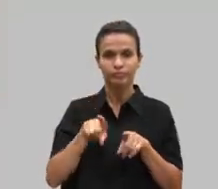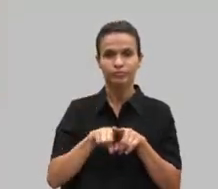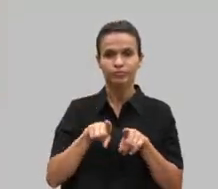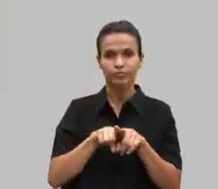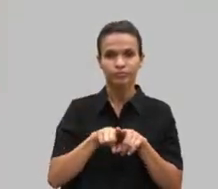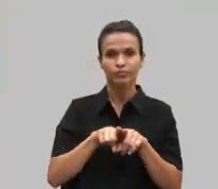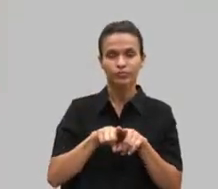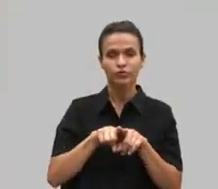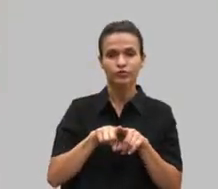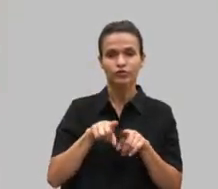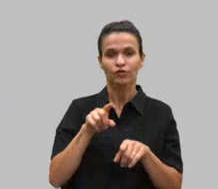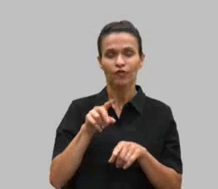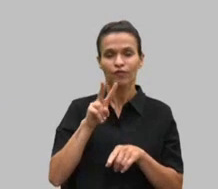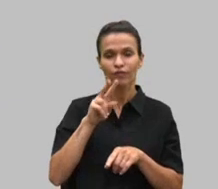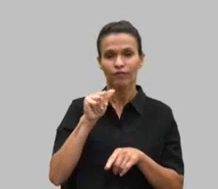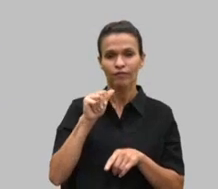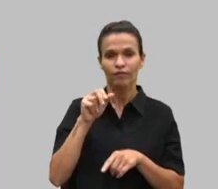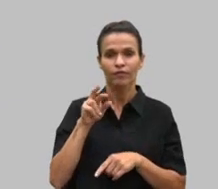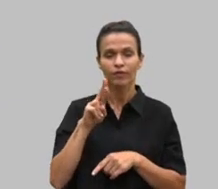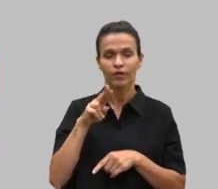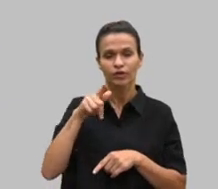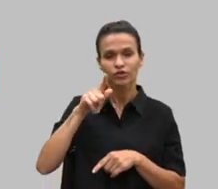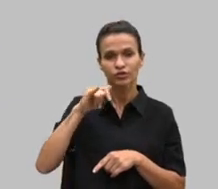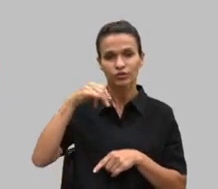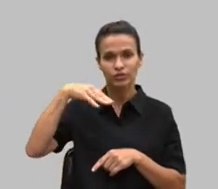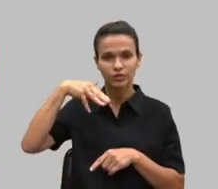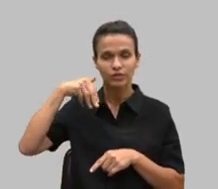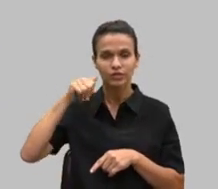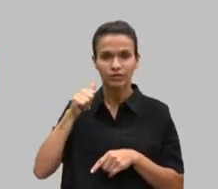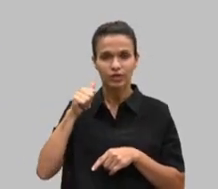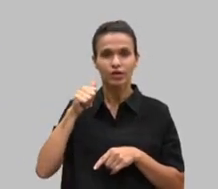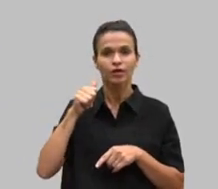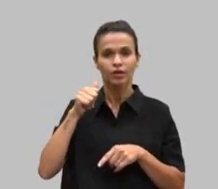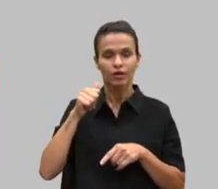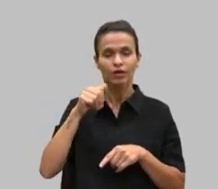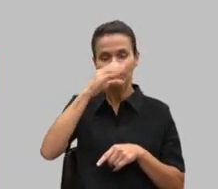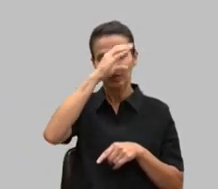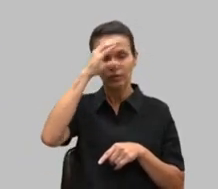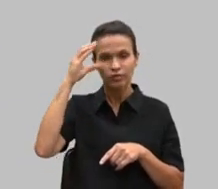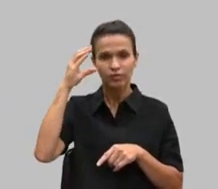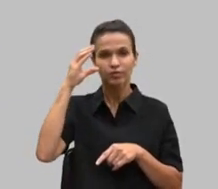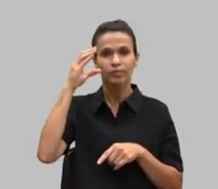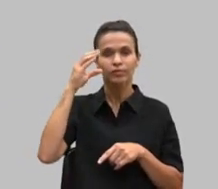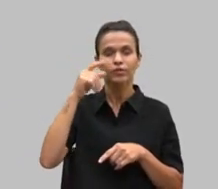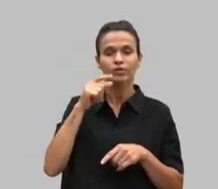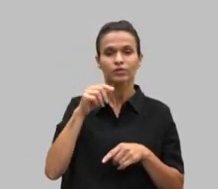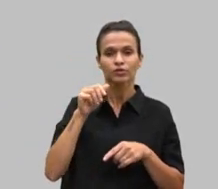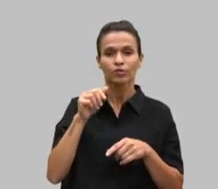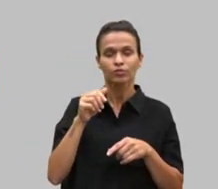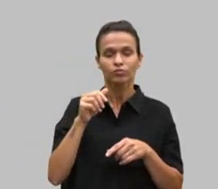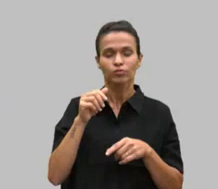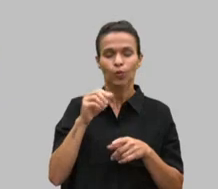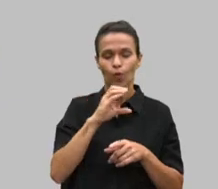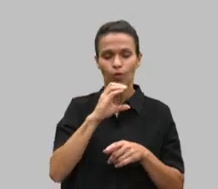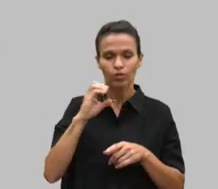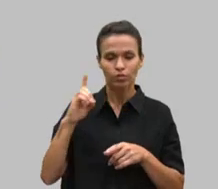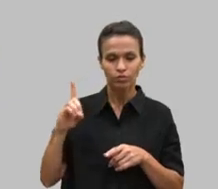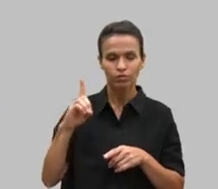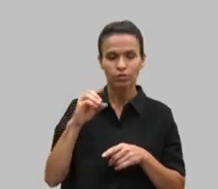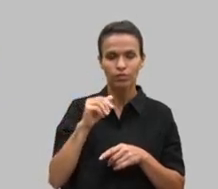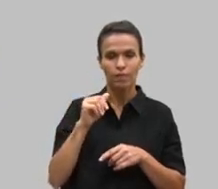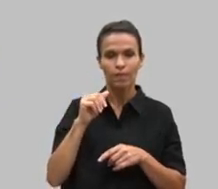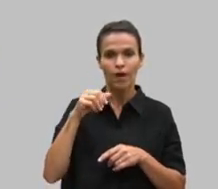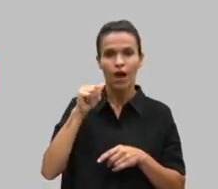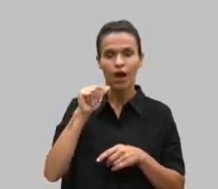Varginha Polo triângulo coordenado pela câmara municipal de Conceição das Alagoas Polo União Norte coordenado pela câmara